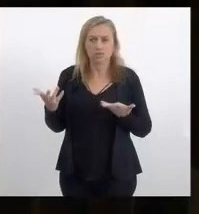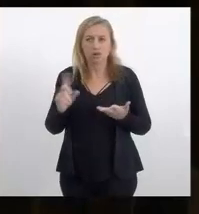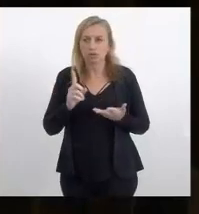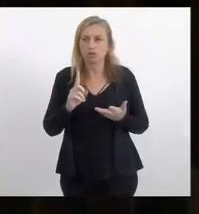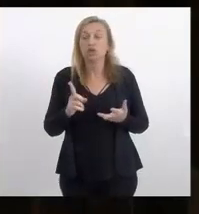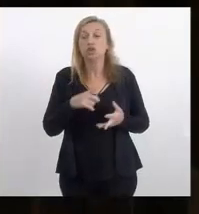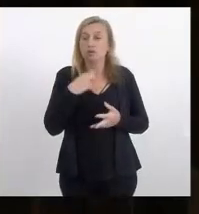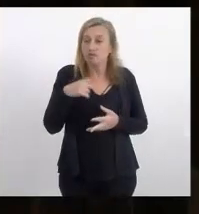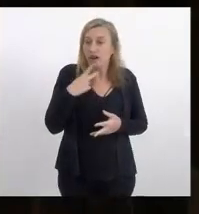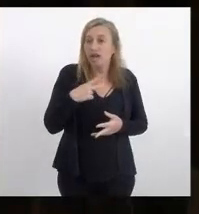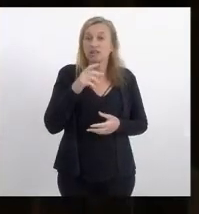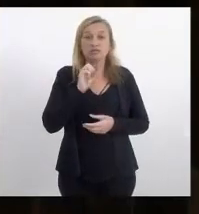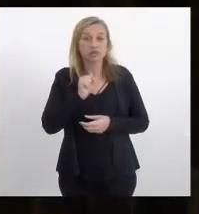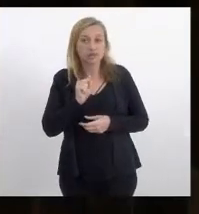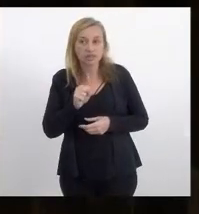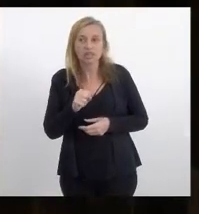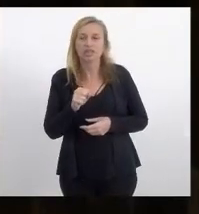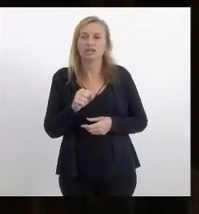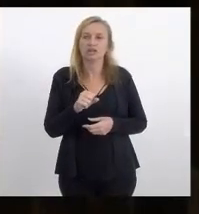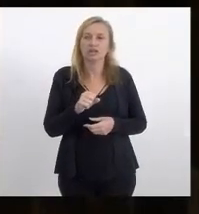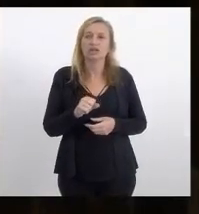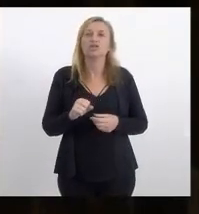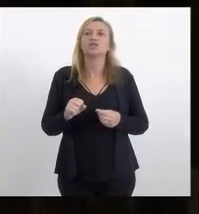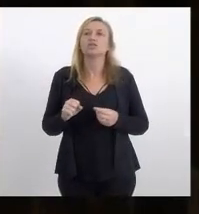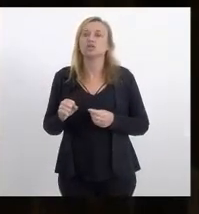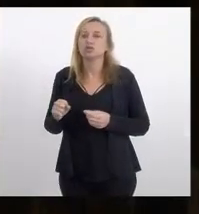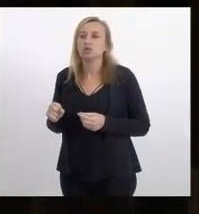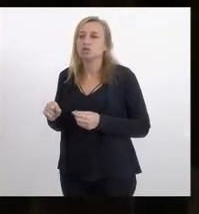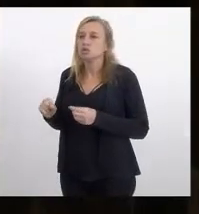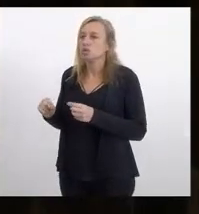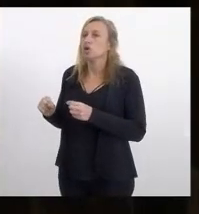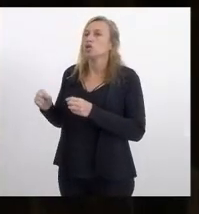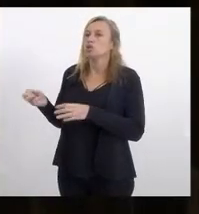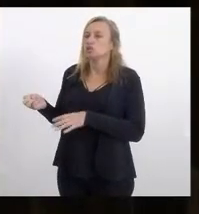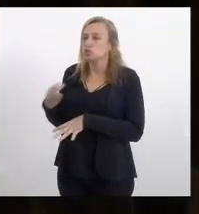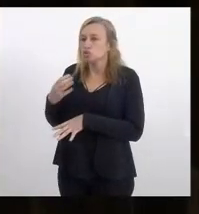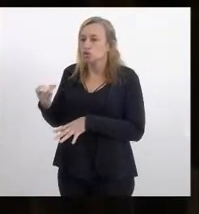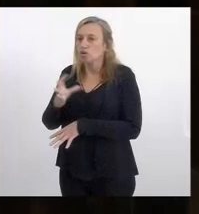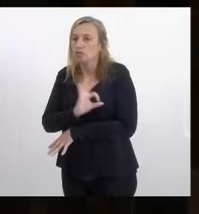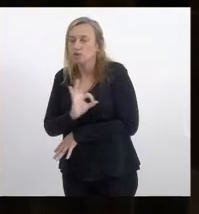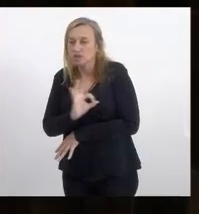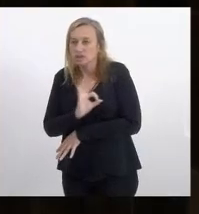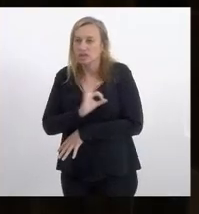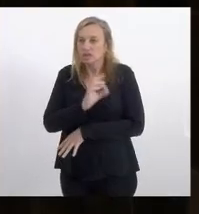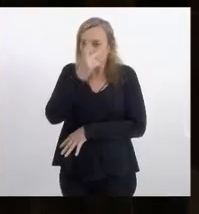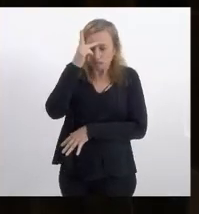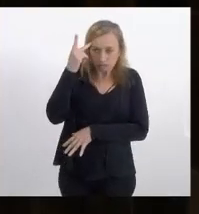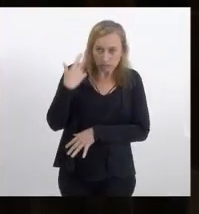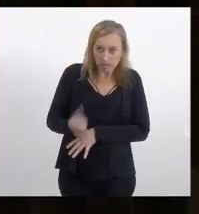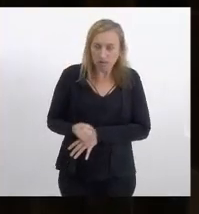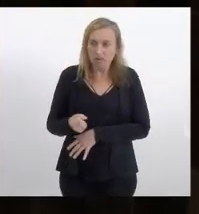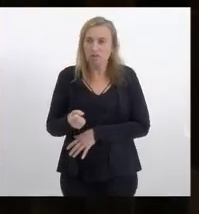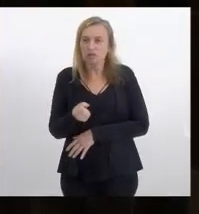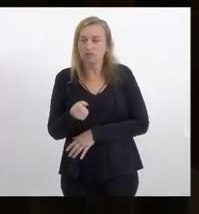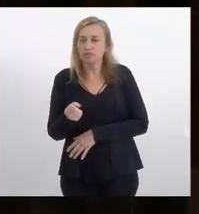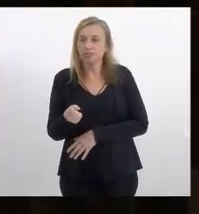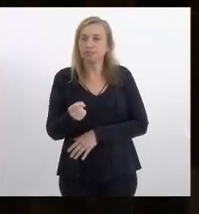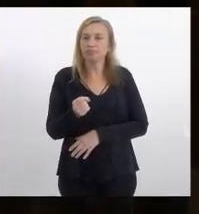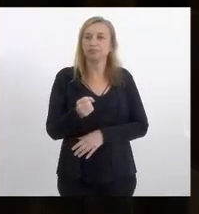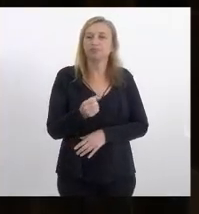nós estamos falando sim nós temos que falar dos veteranos das pensionistas e dos ativos que estão aí